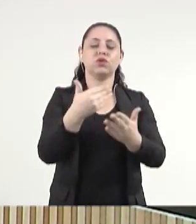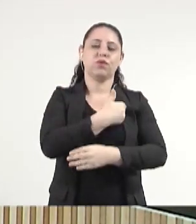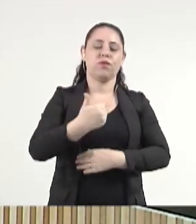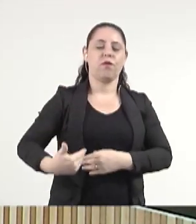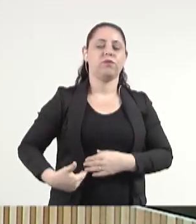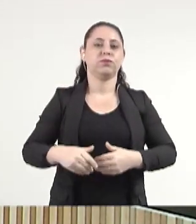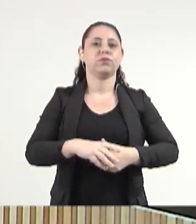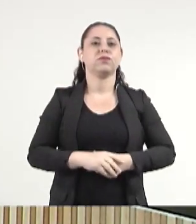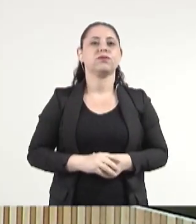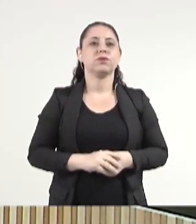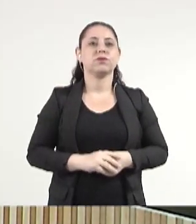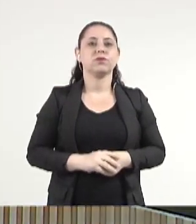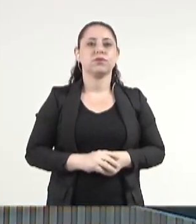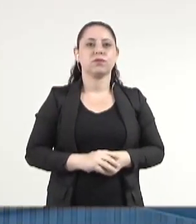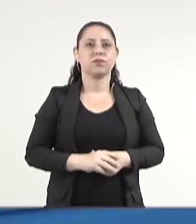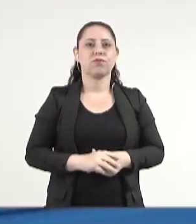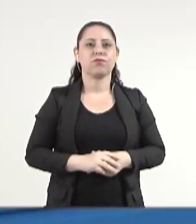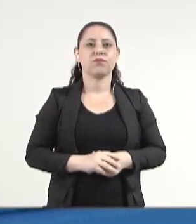do estado.